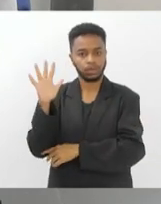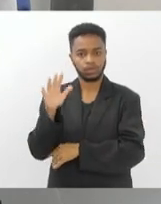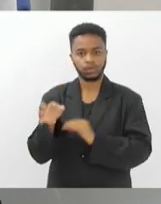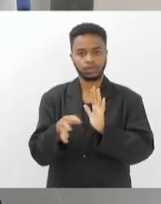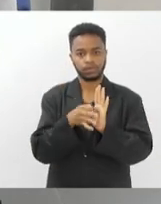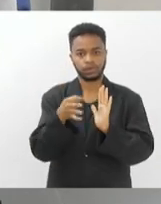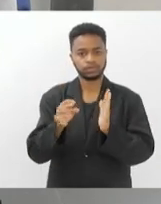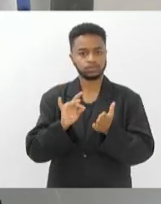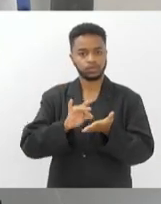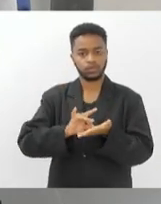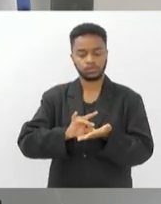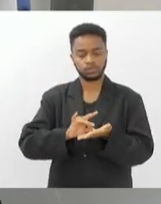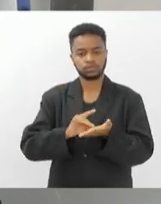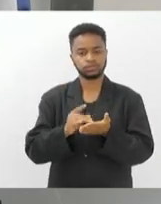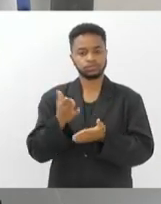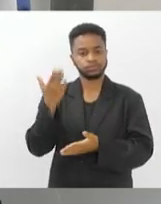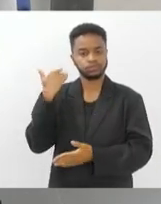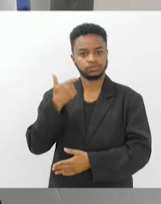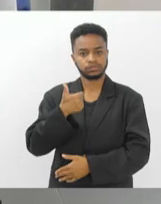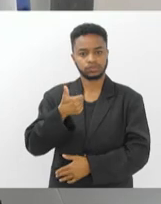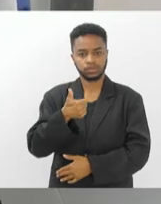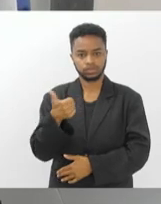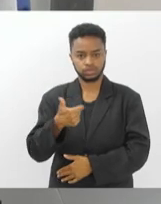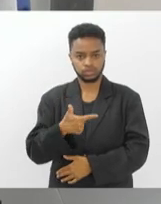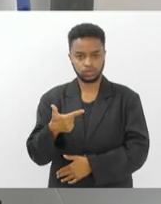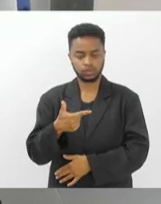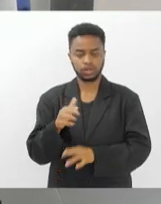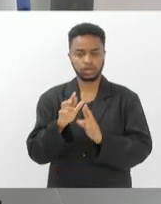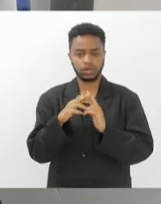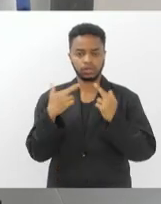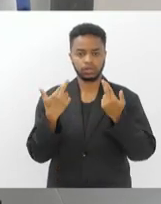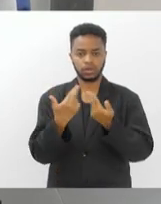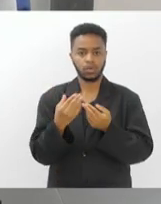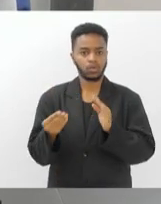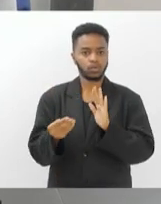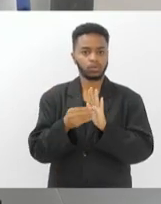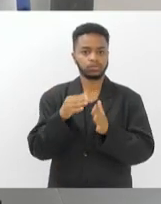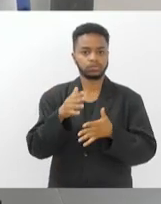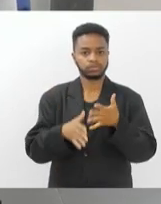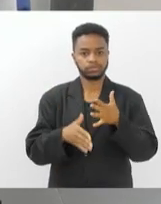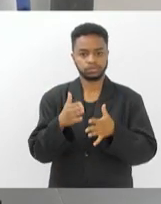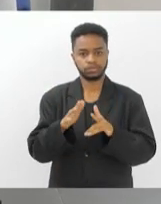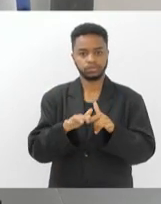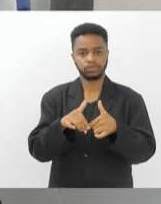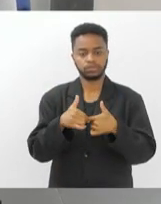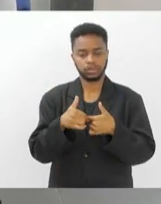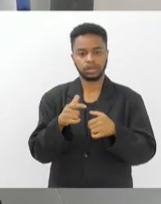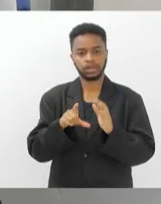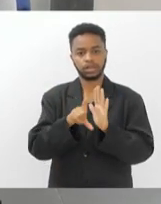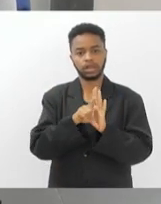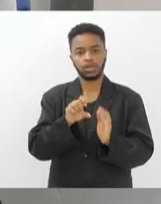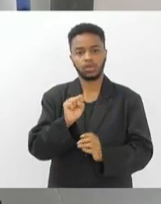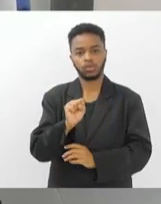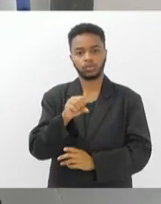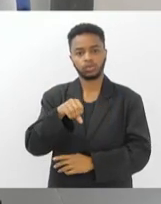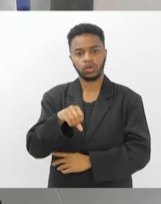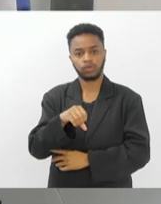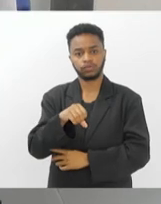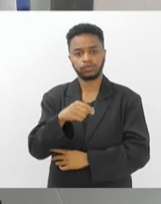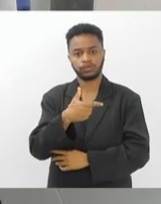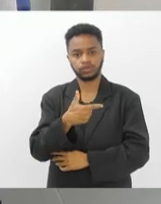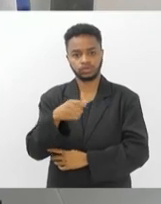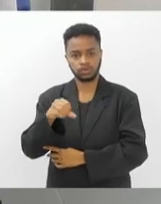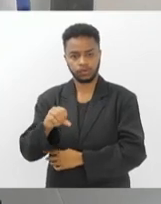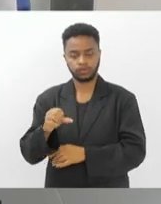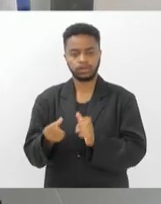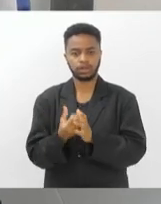Guilherme Delaroli, aprovado na 12ª reunião ordinária, foi pela prejudicabilidade em razão da Lei 8.929, de 15 de julho